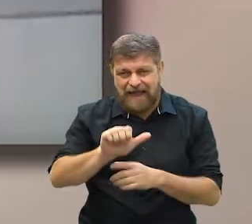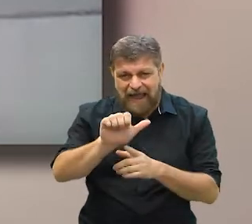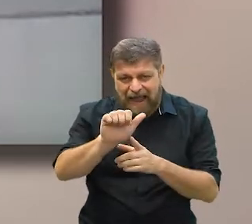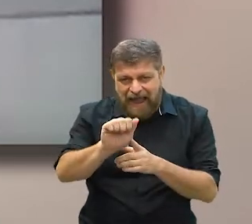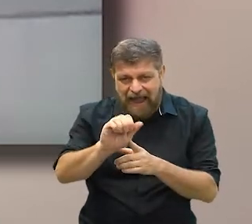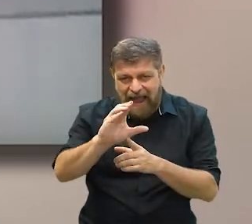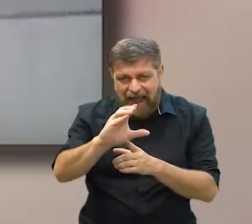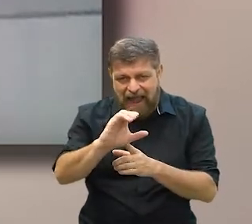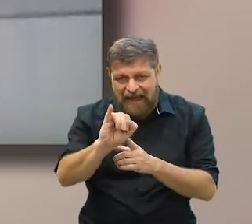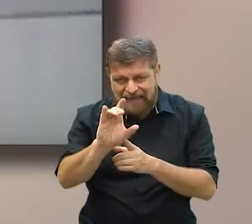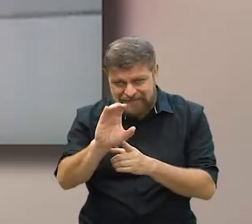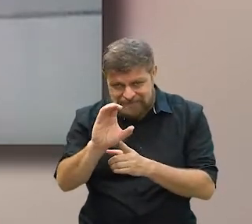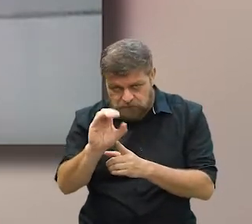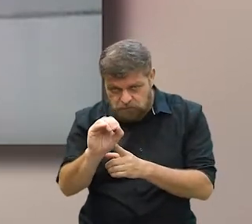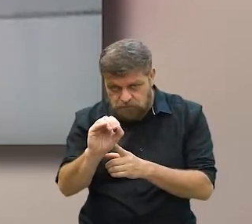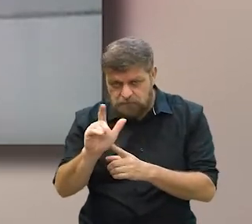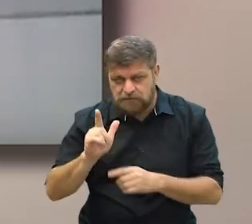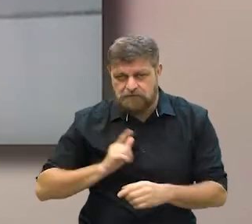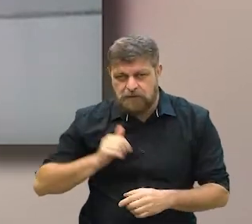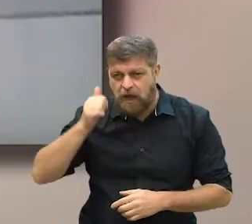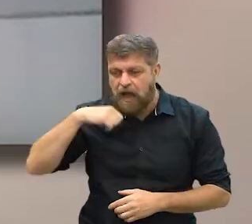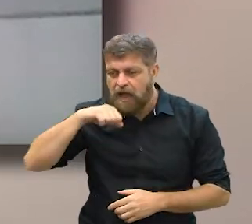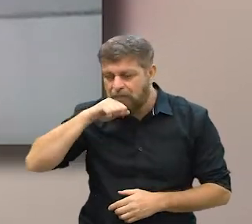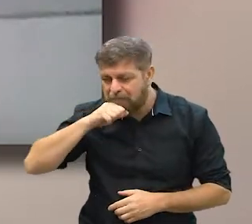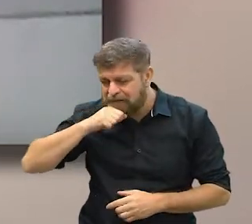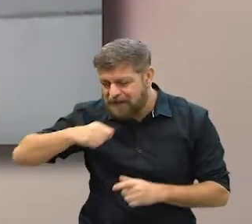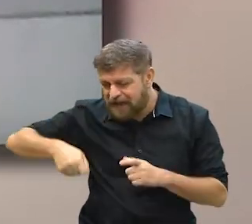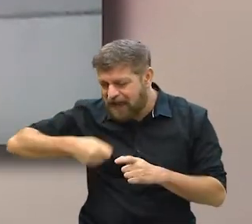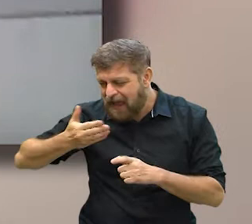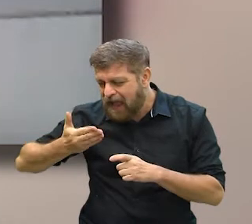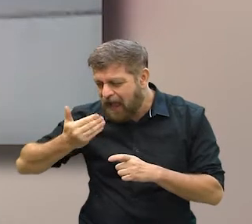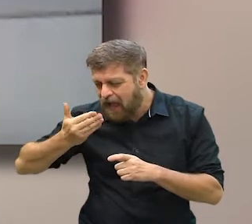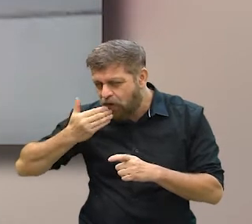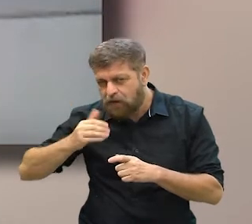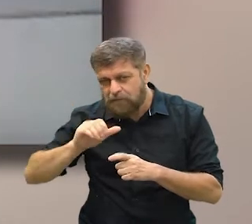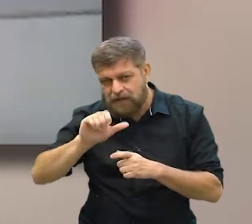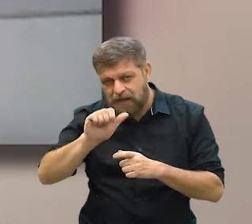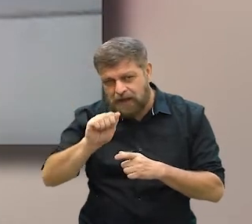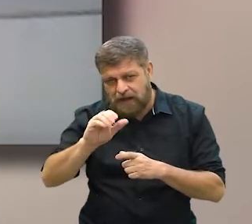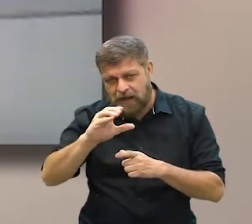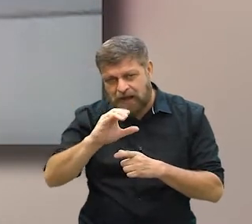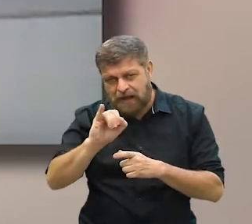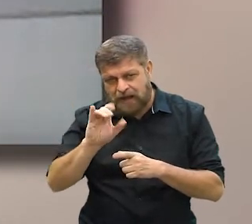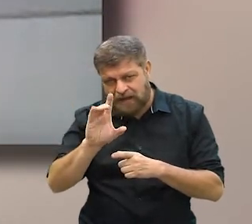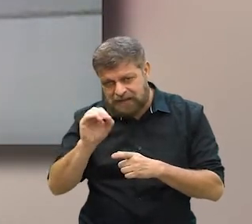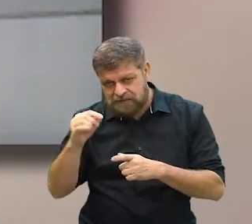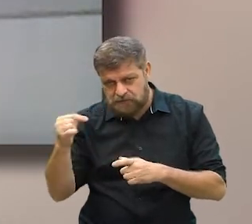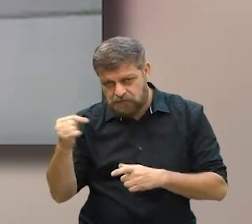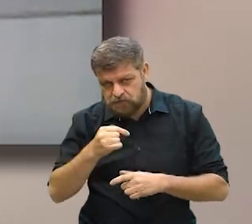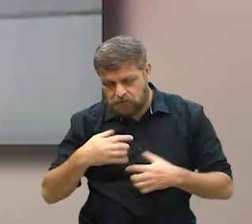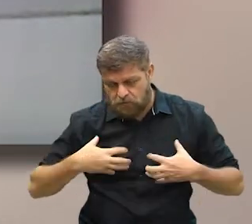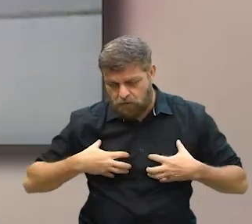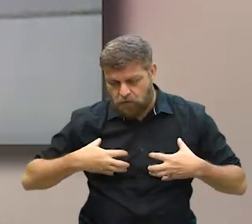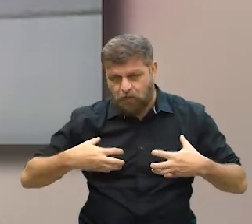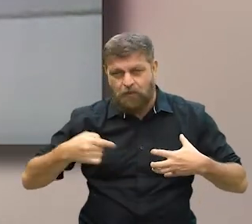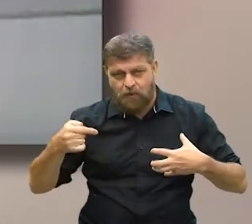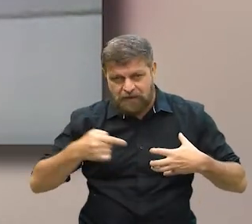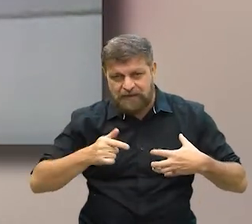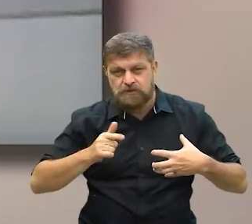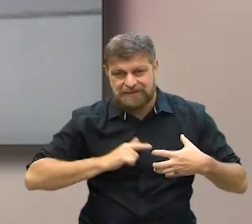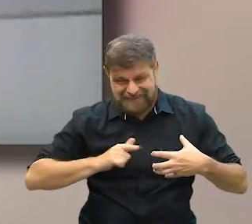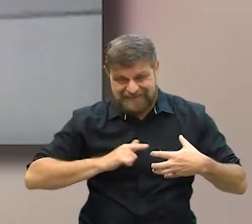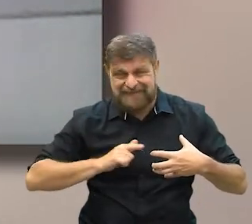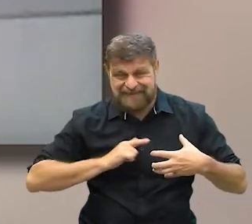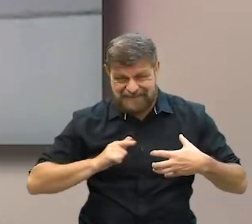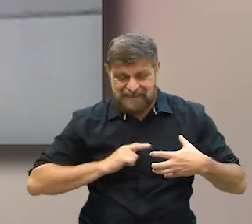ácidos, né? A alimentação, também comer coisas ácidas, realmente vai acidificar um pouco mais o leite materno, que já é